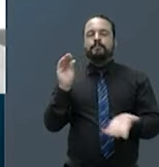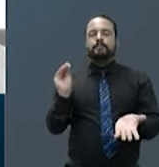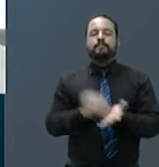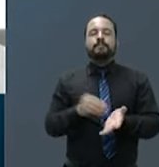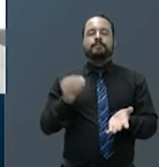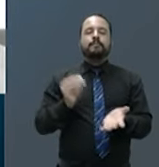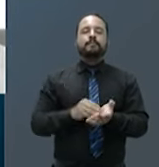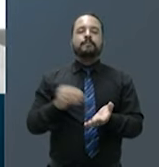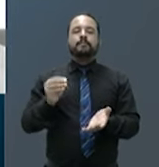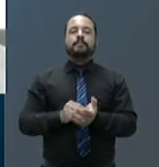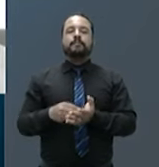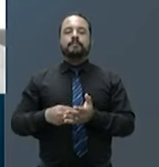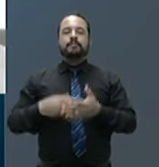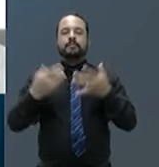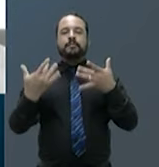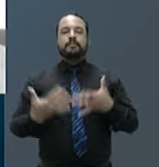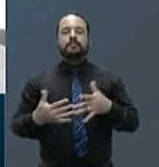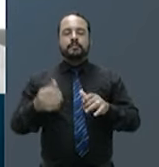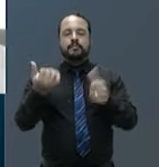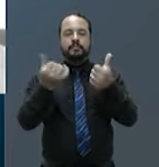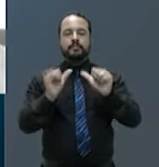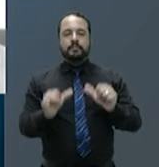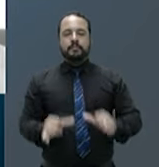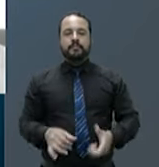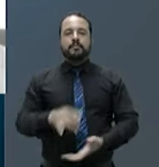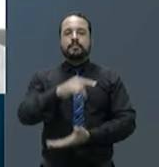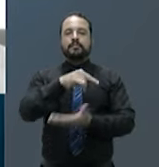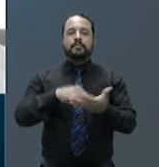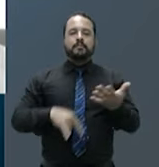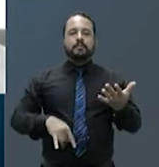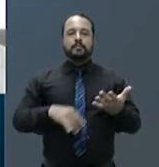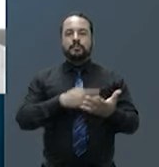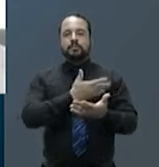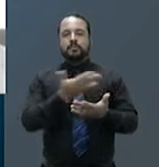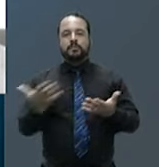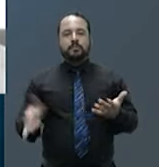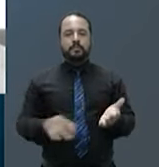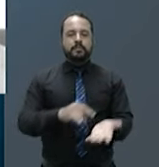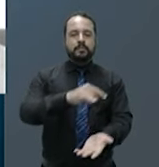frise-se novamente a análise de qualquer documento posto nos autos,